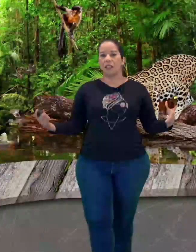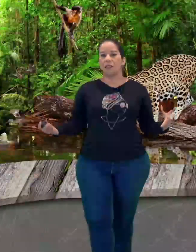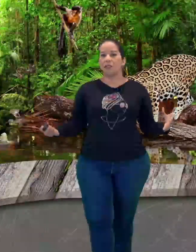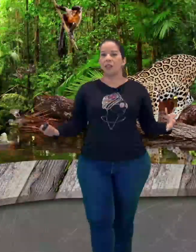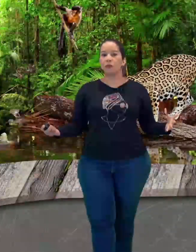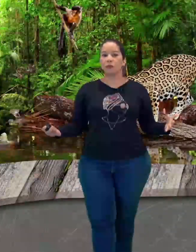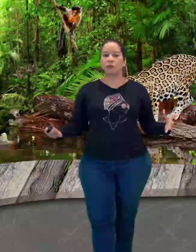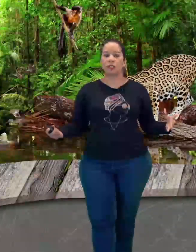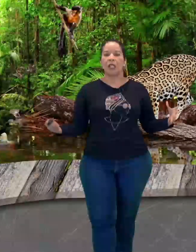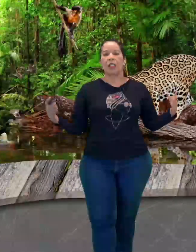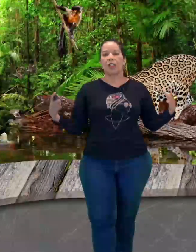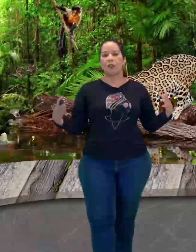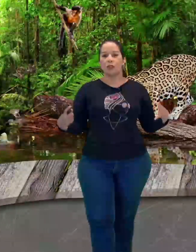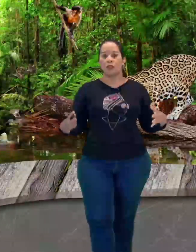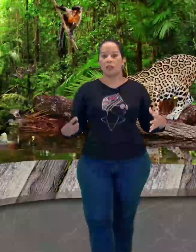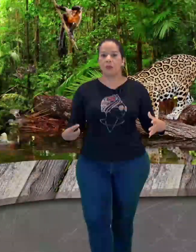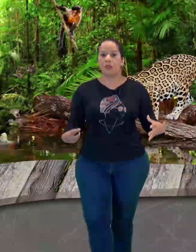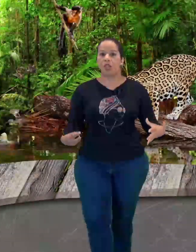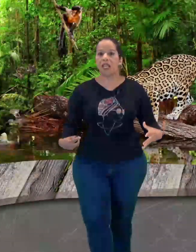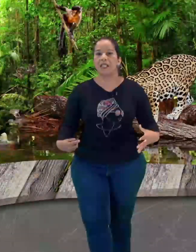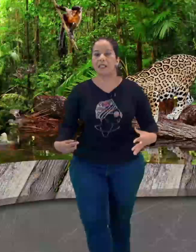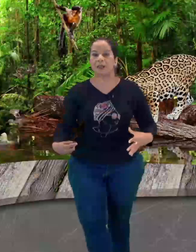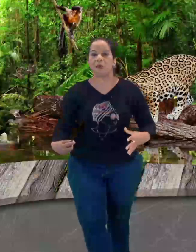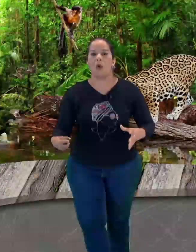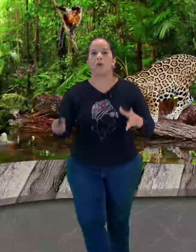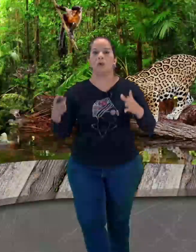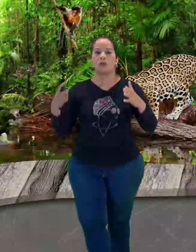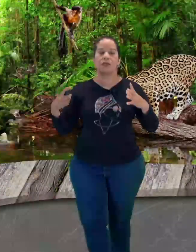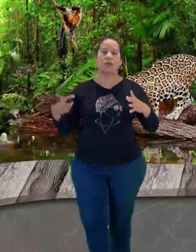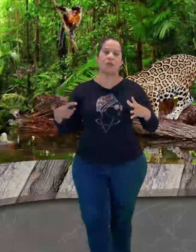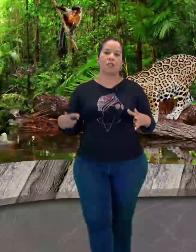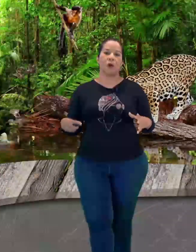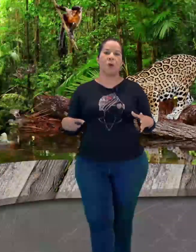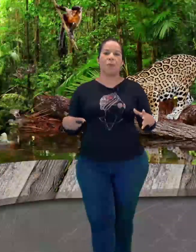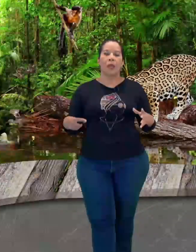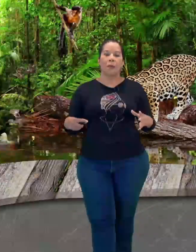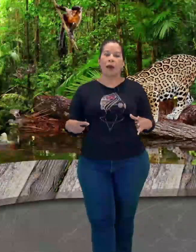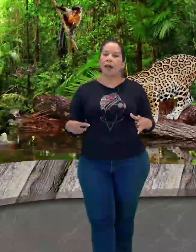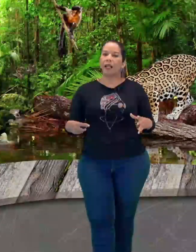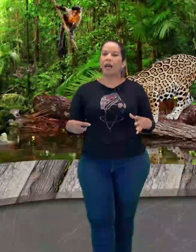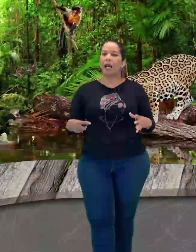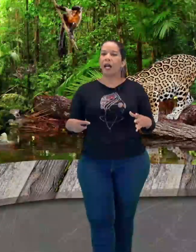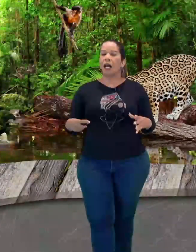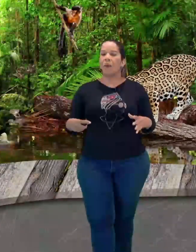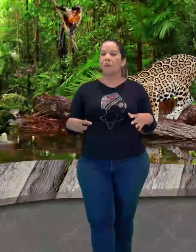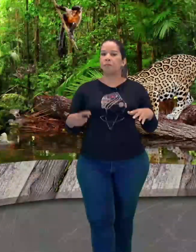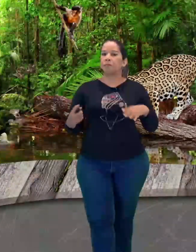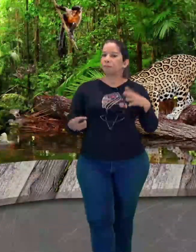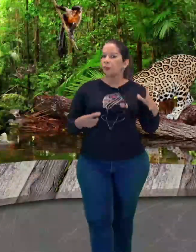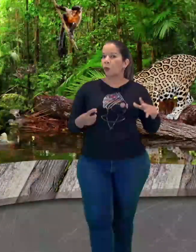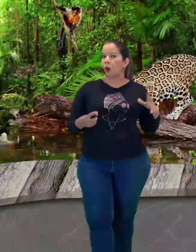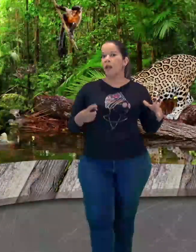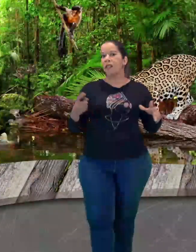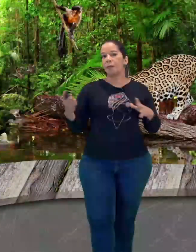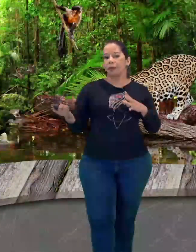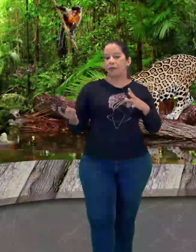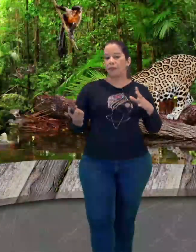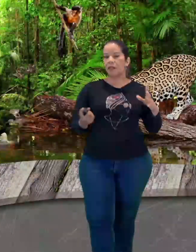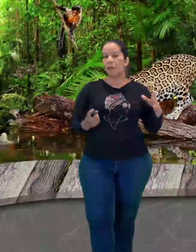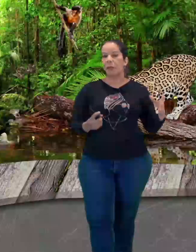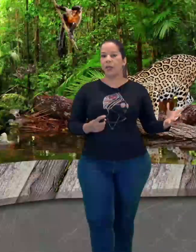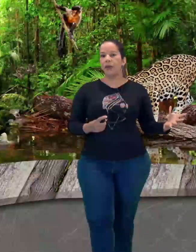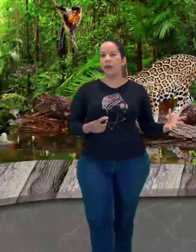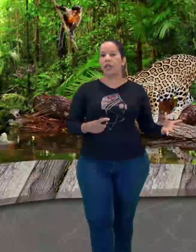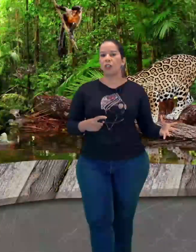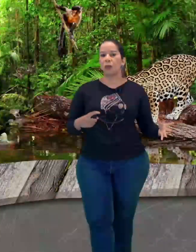vocês, queridos alunos, que nós estamos aí sendo conduzidos, então, para quase